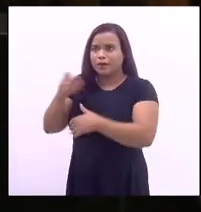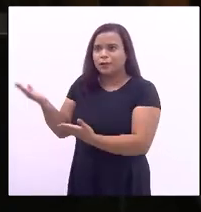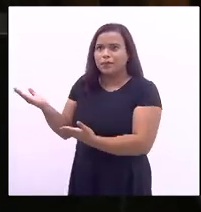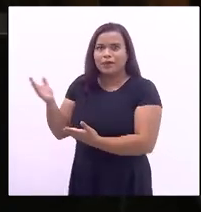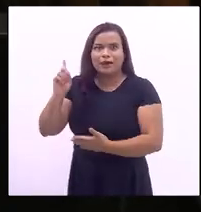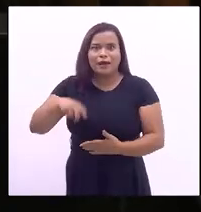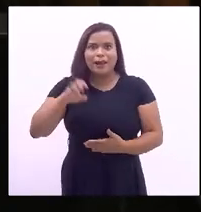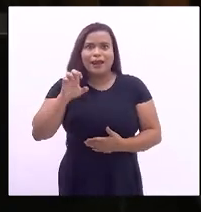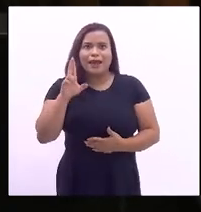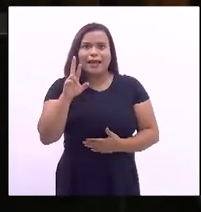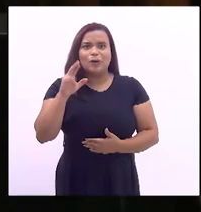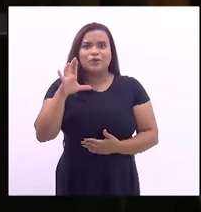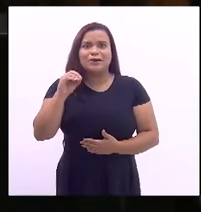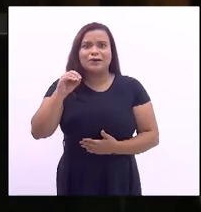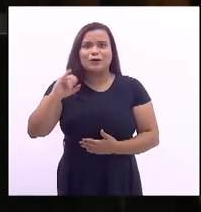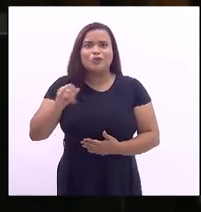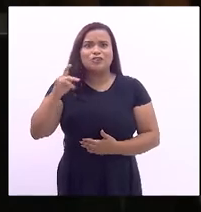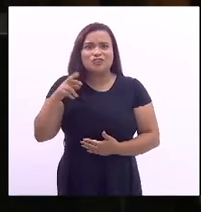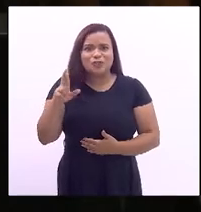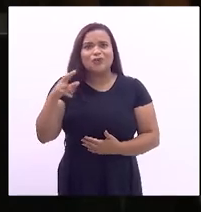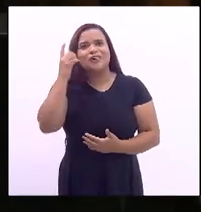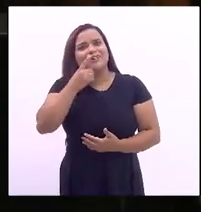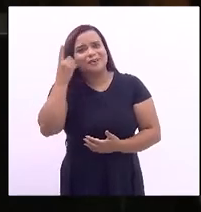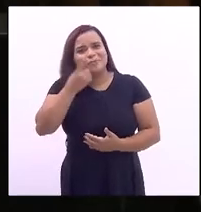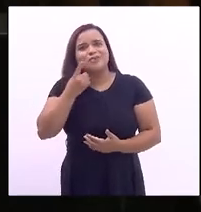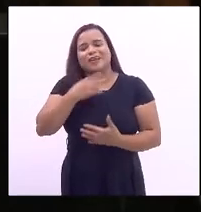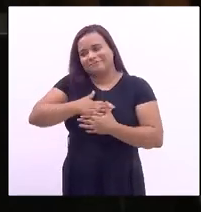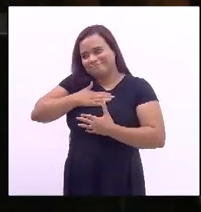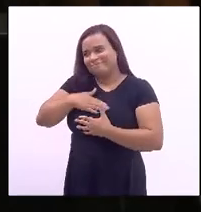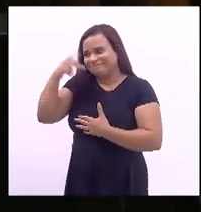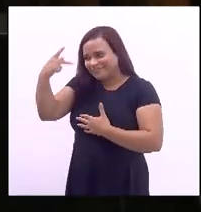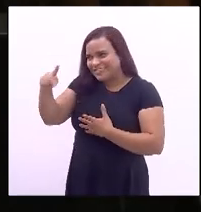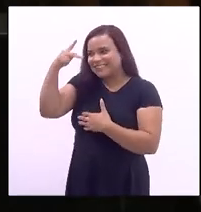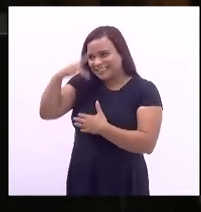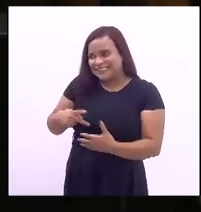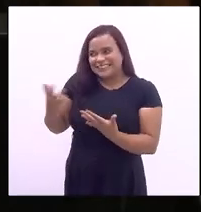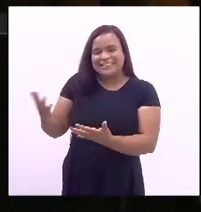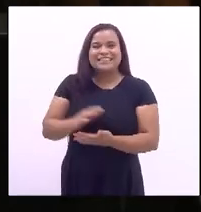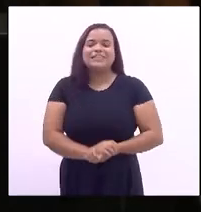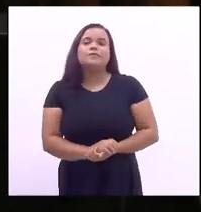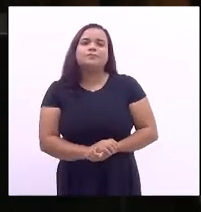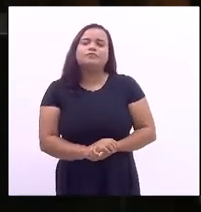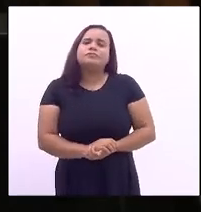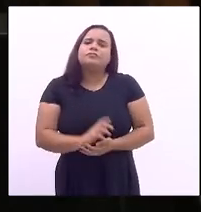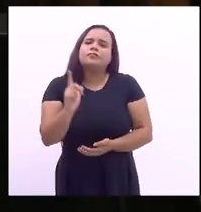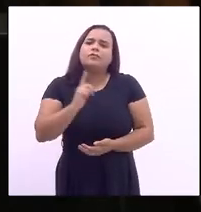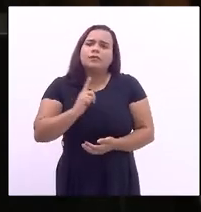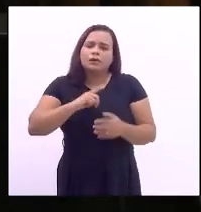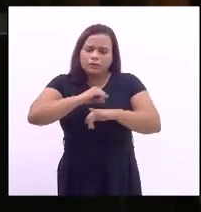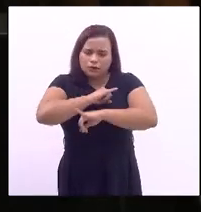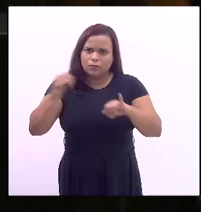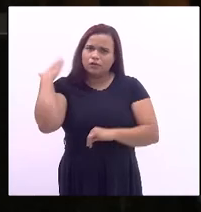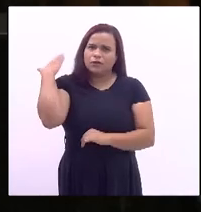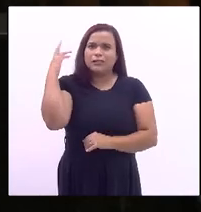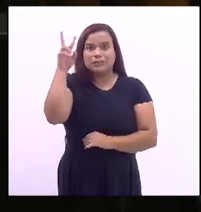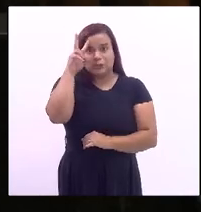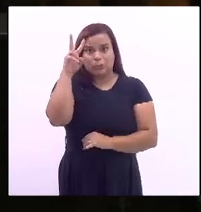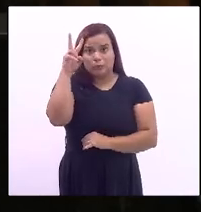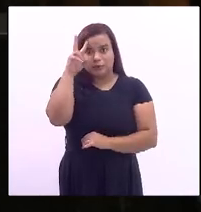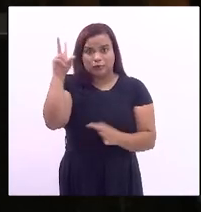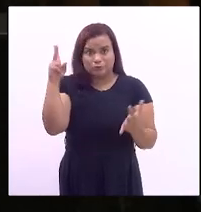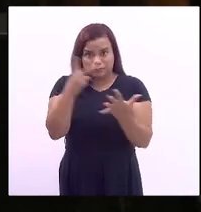é o Eurico Júnior Deputado que o satisfação também tem o senhor presidindo e foi noticiado na segunda-feira